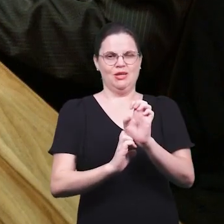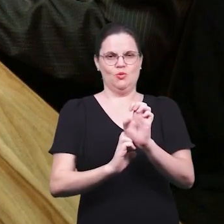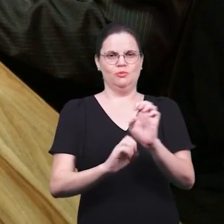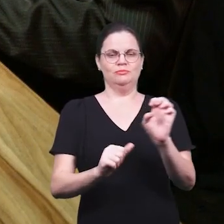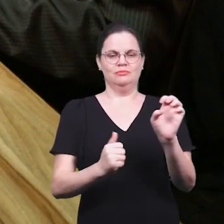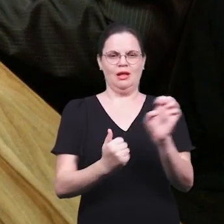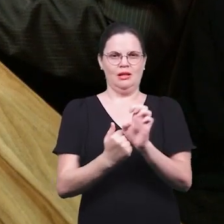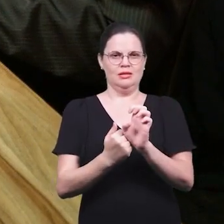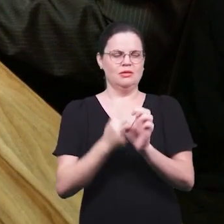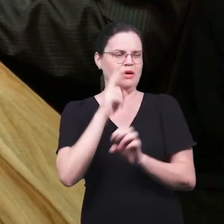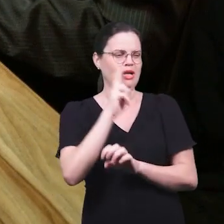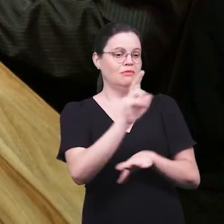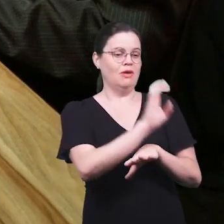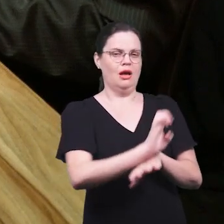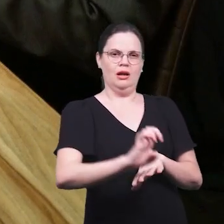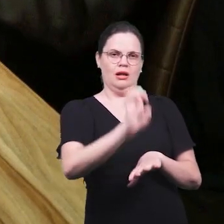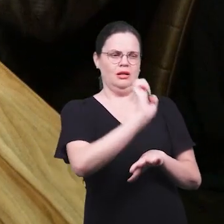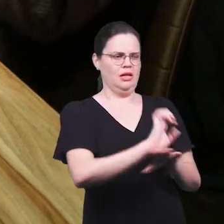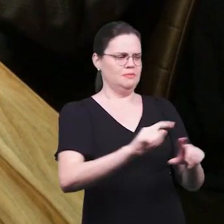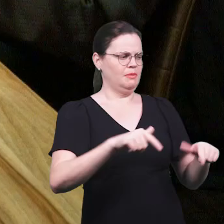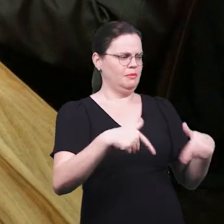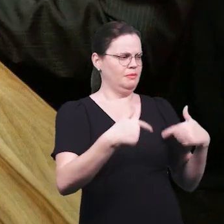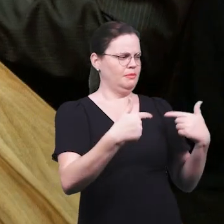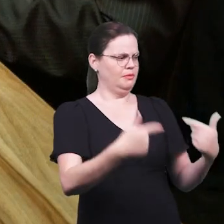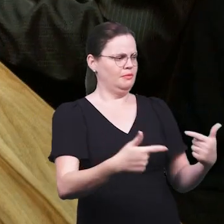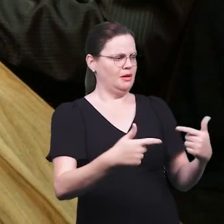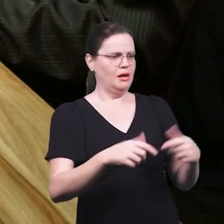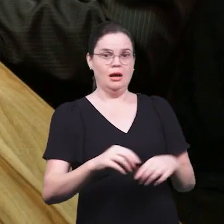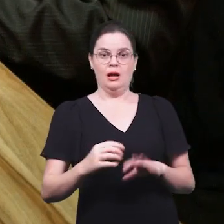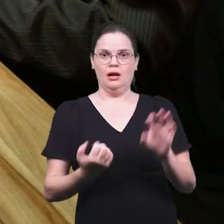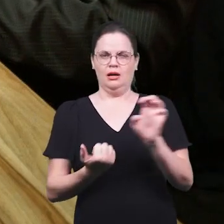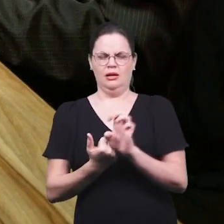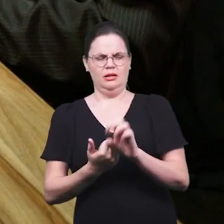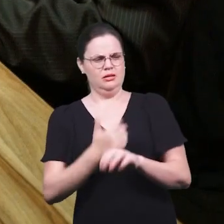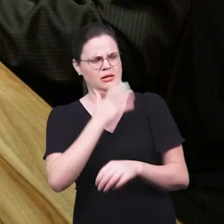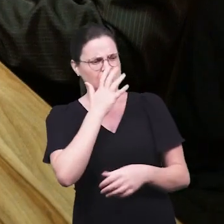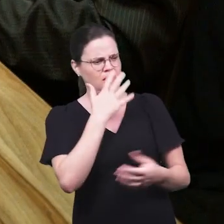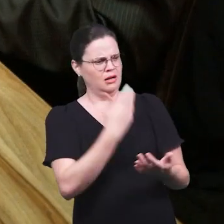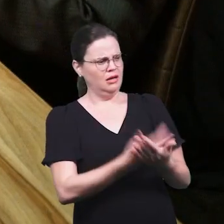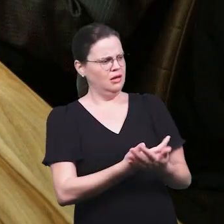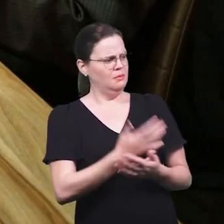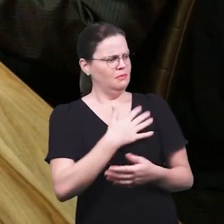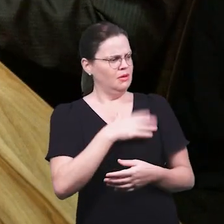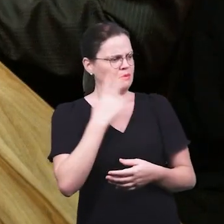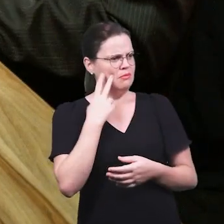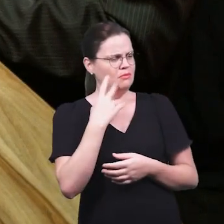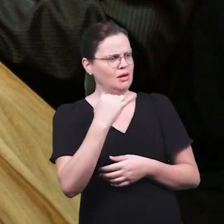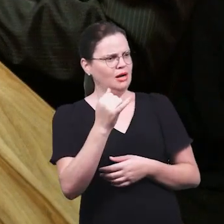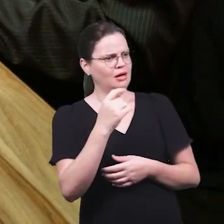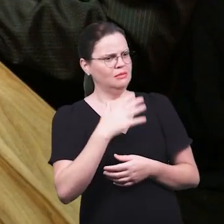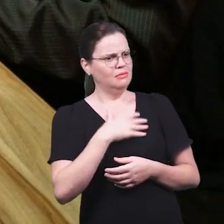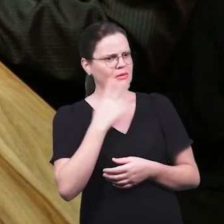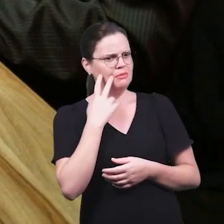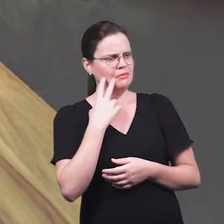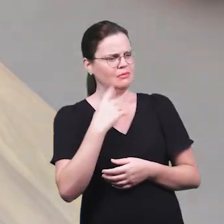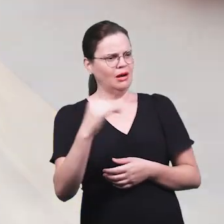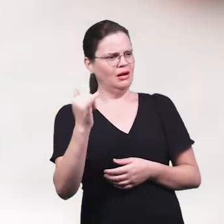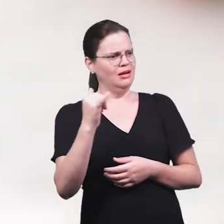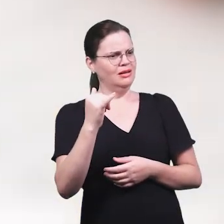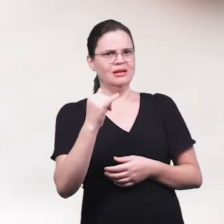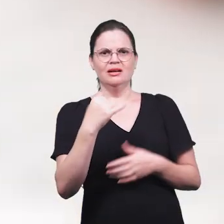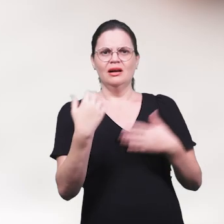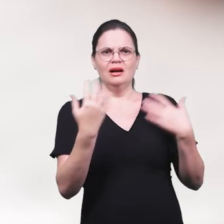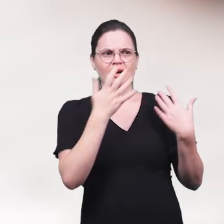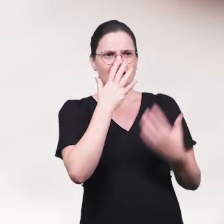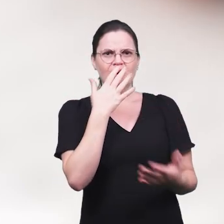é quando Eliseu via tudo aquilo que Elias fazia e ele ficava meio que extasiado com aquilo, né? E ele dizia, meu